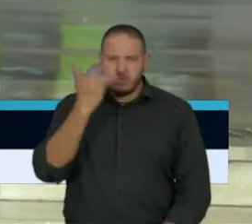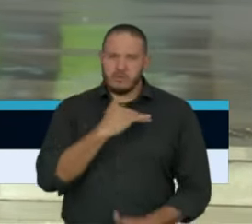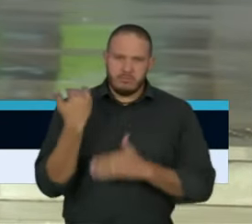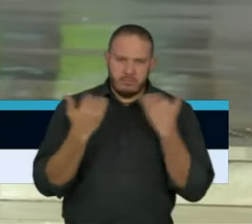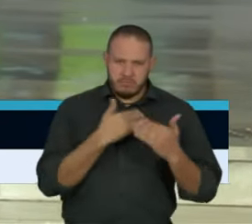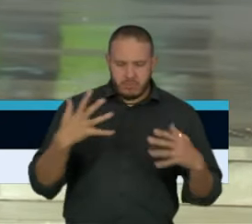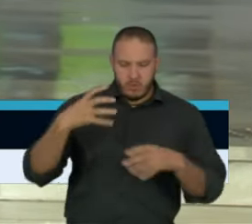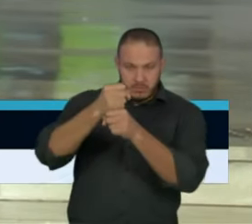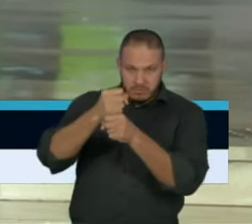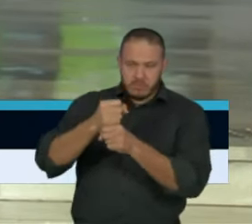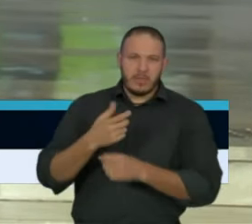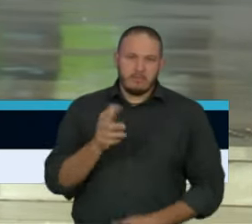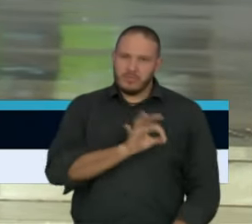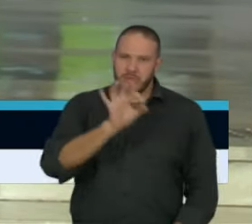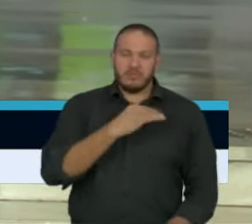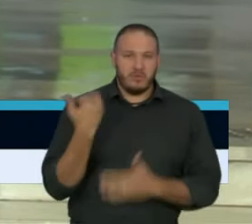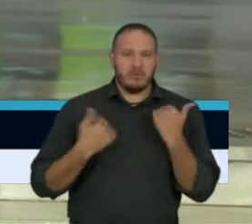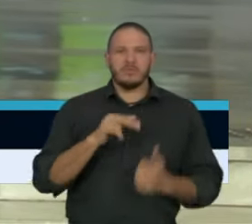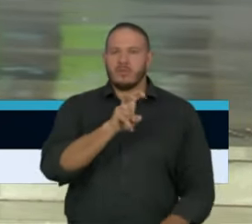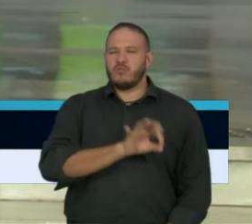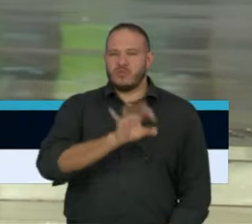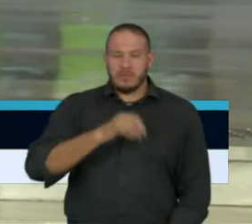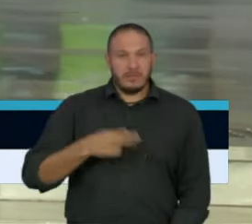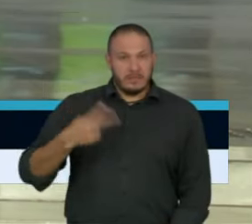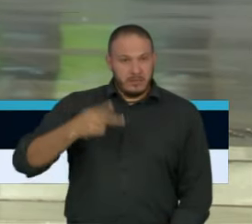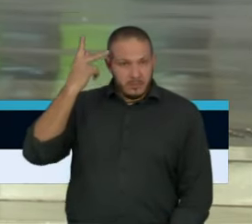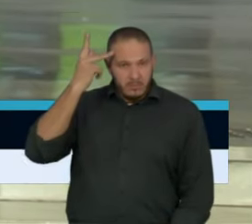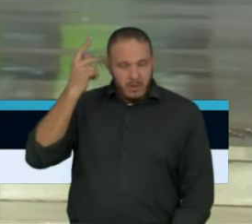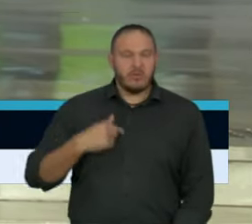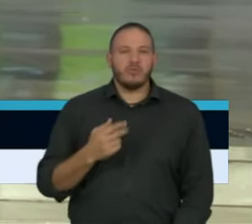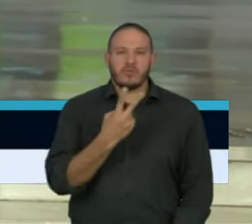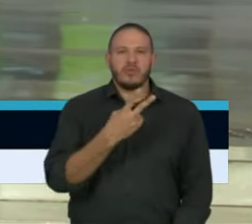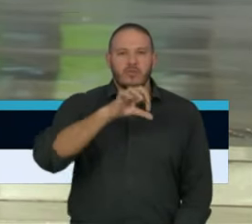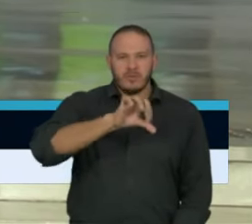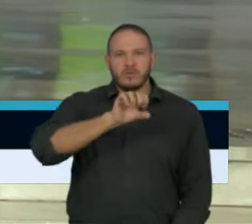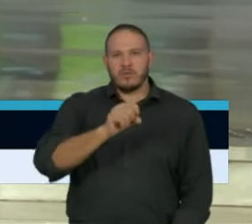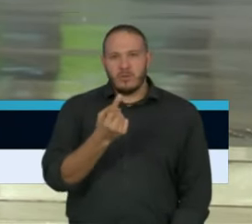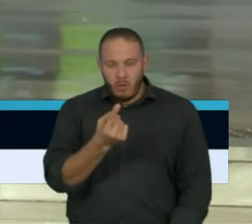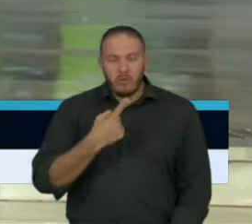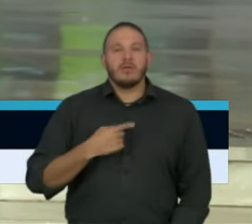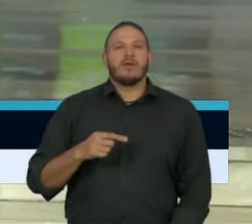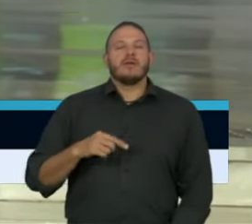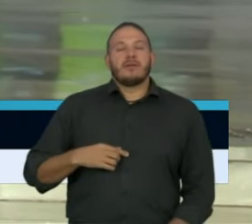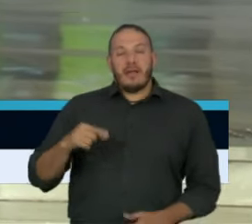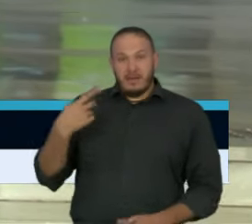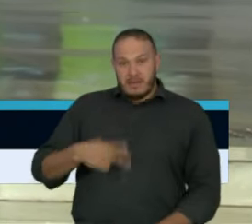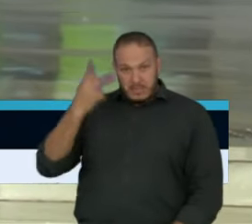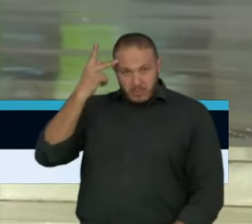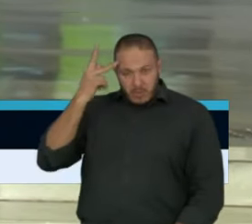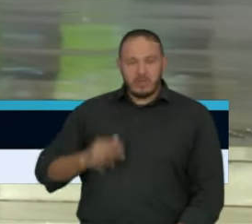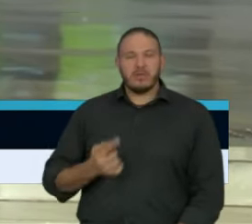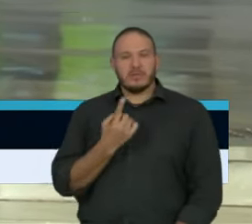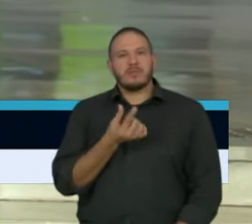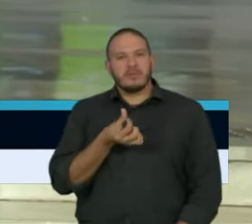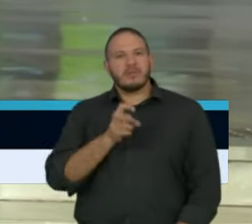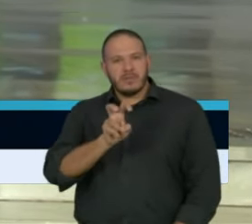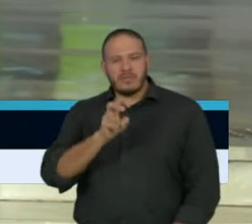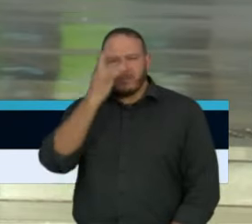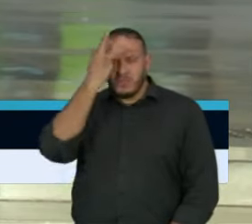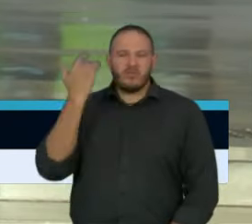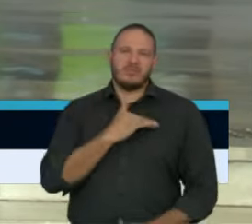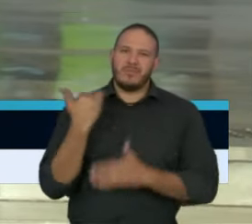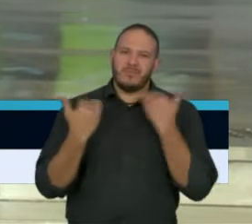Em São Paulo, nós temos 2.981, com 165 óbitos, sendo que desses